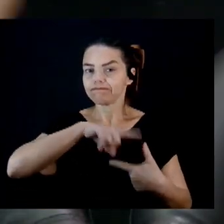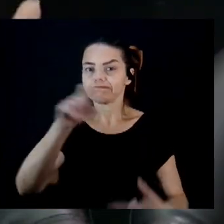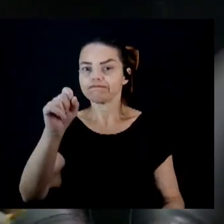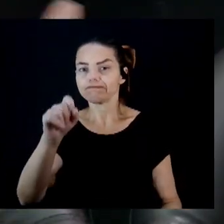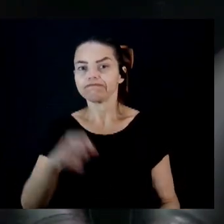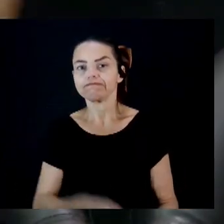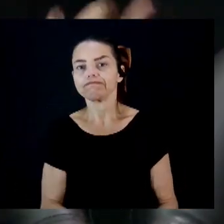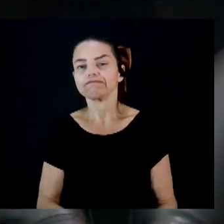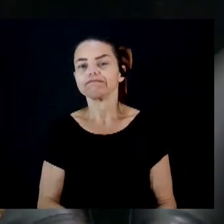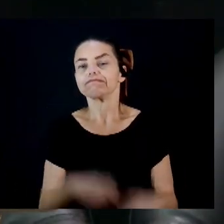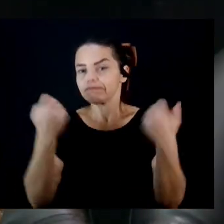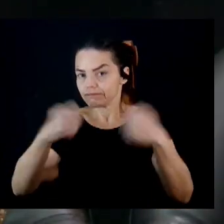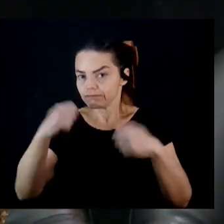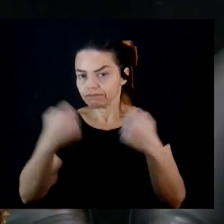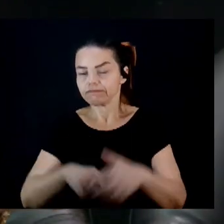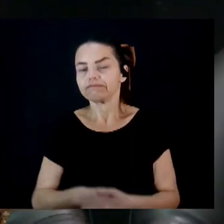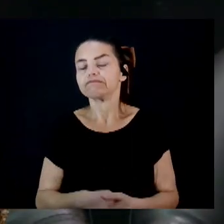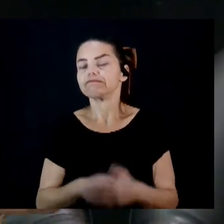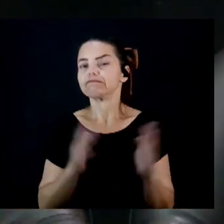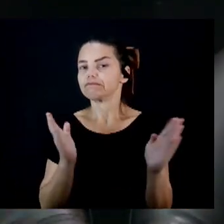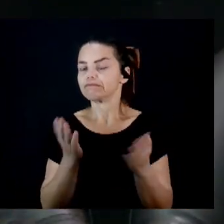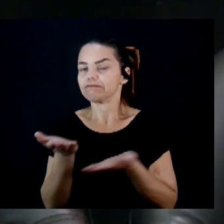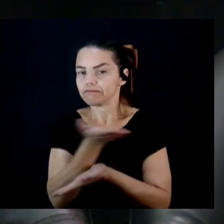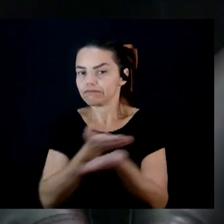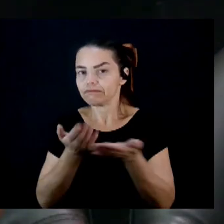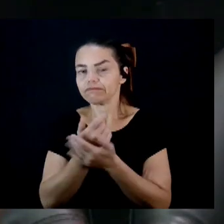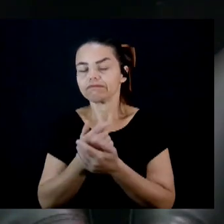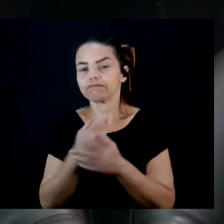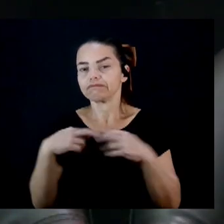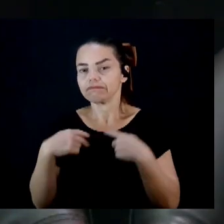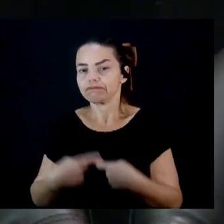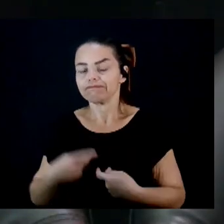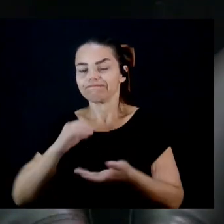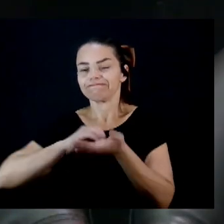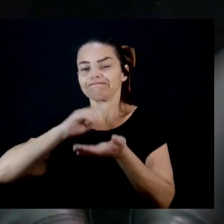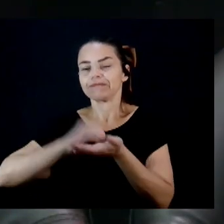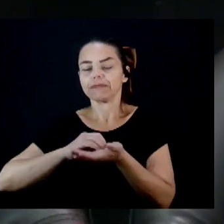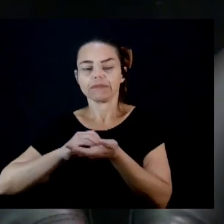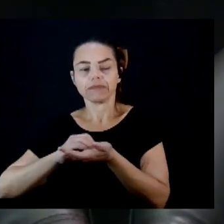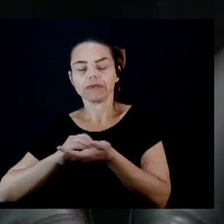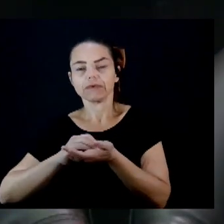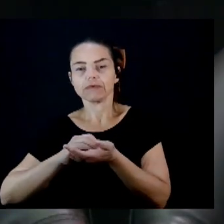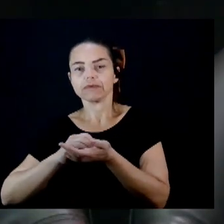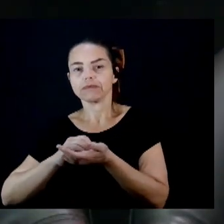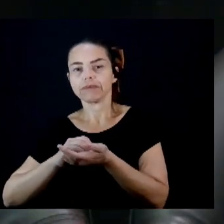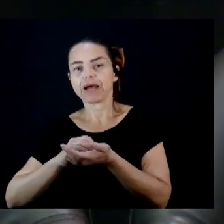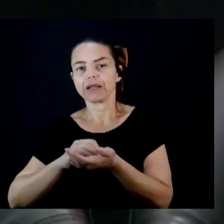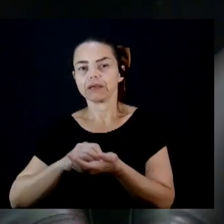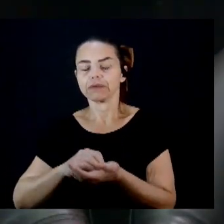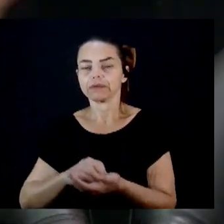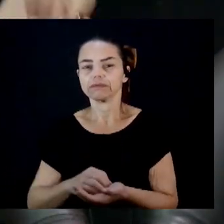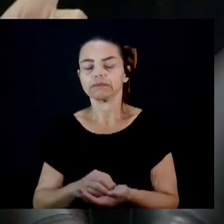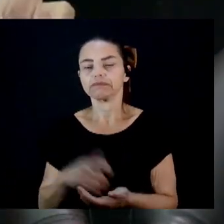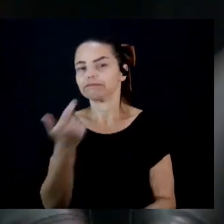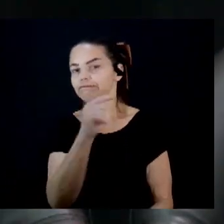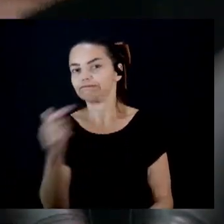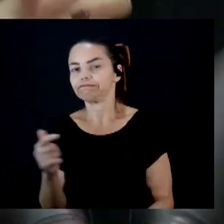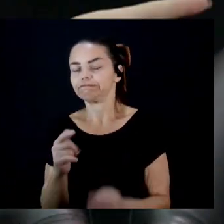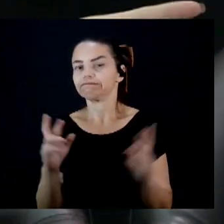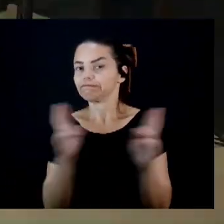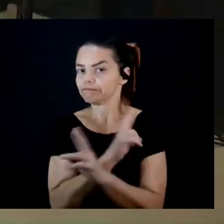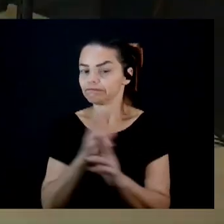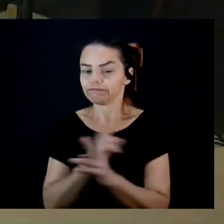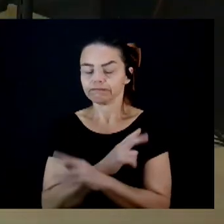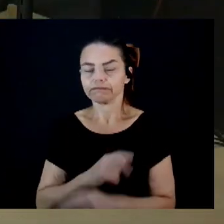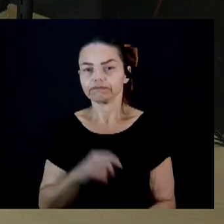está precisando dessa interação humana, que falta muito. O jovem hoje, ele não tem essa interação. Isso a gente vai nos extremos, não e